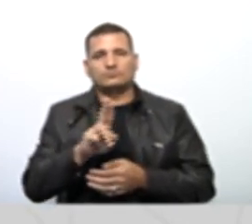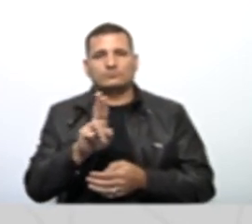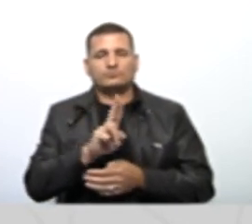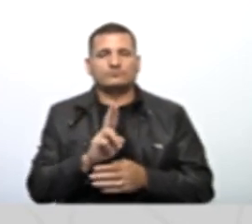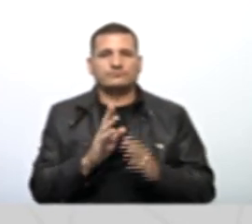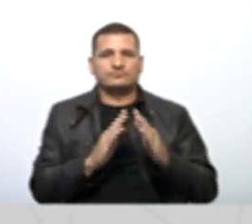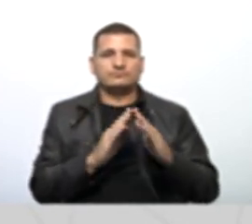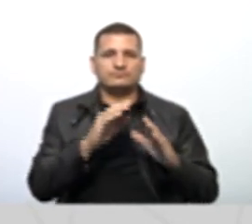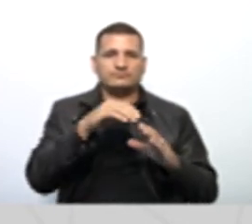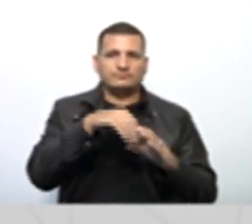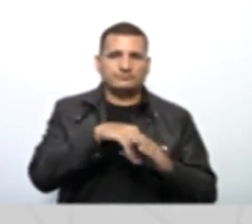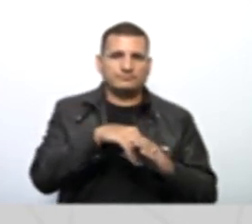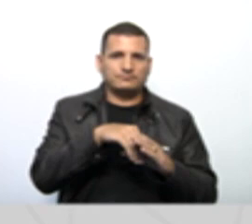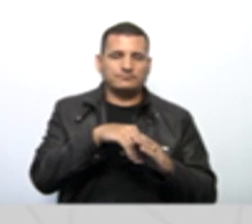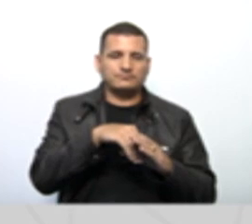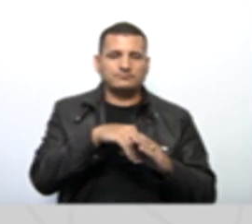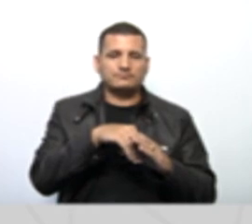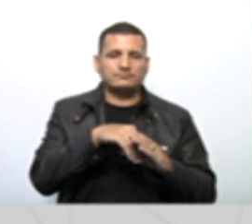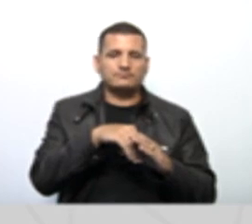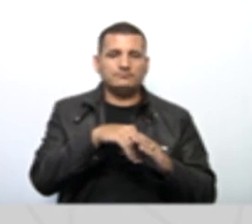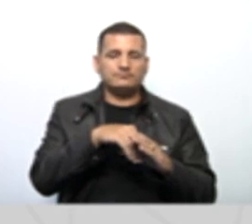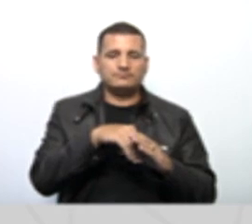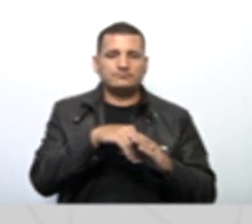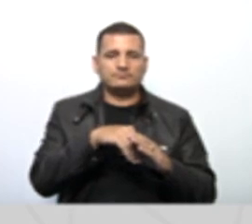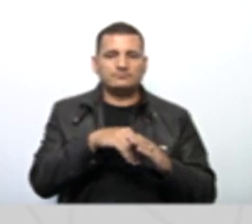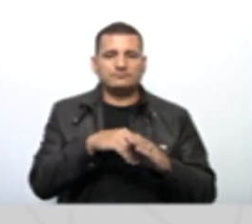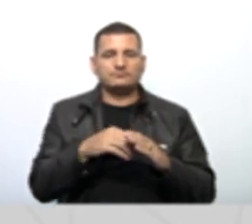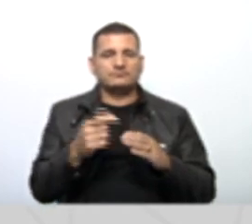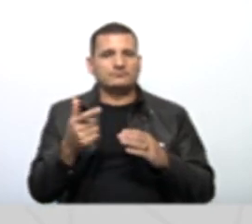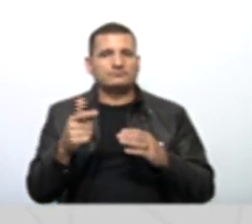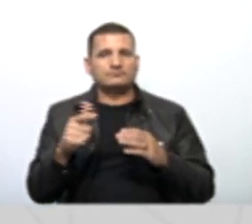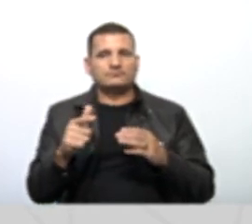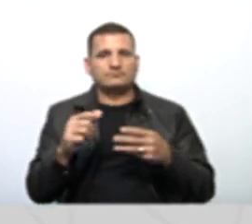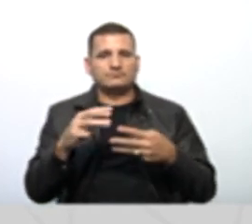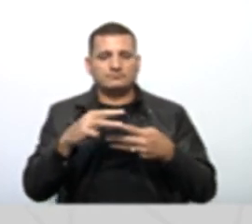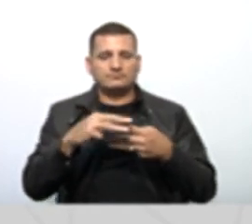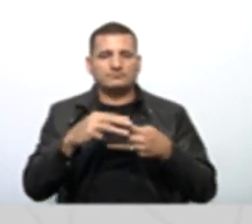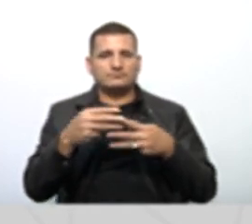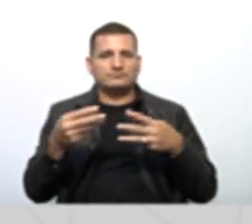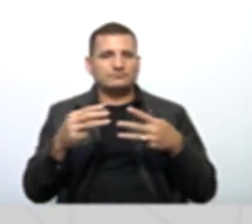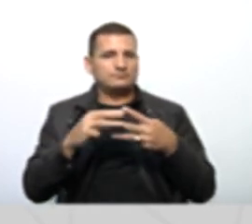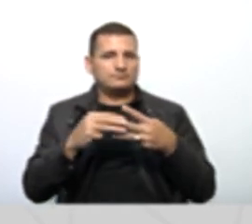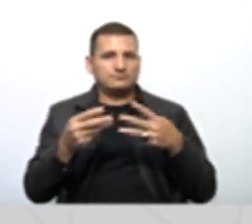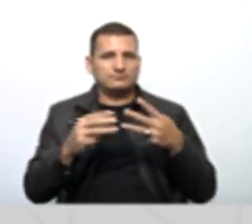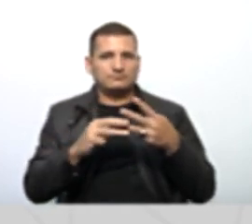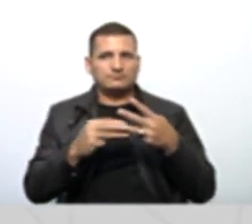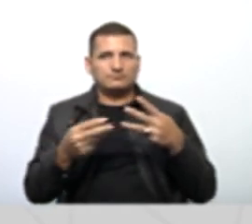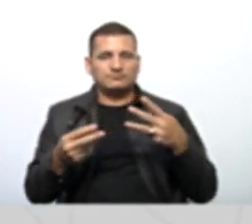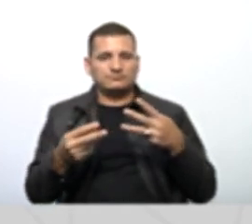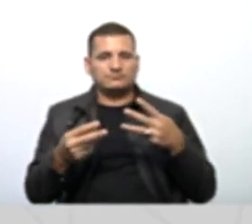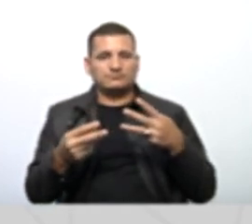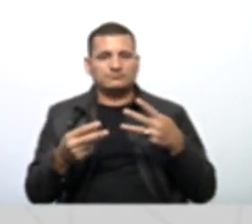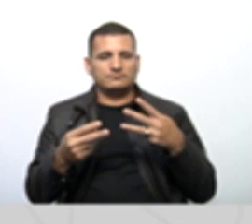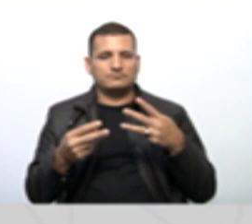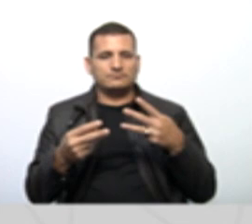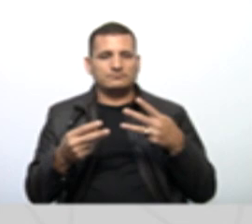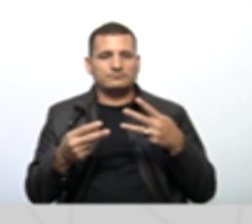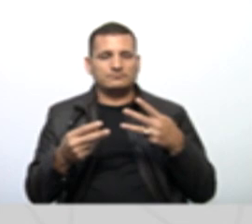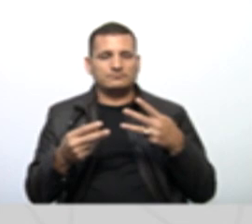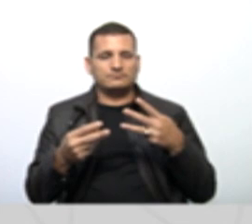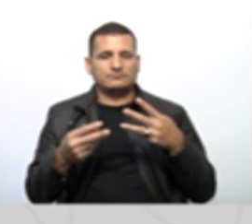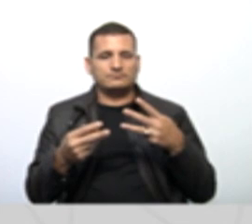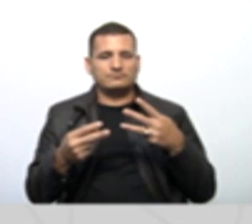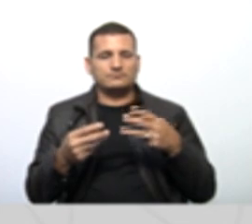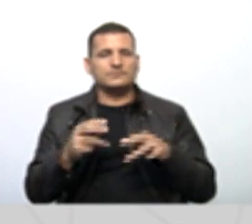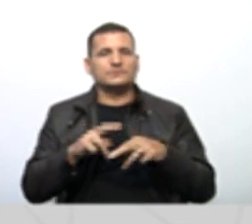parte interna que é o claro o cabo que não tem blindagem pessoa não tem nenhuma blindagem certo e